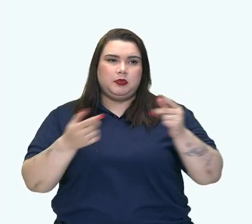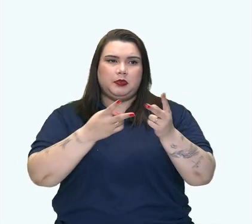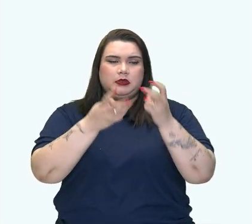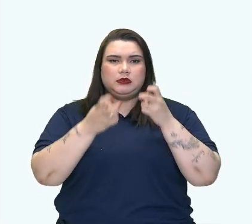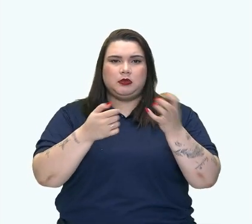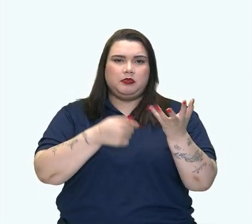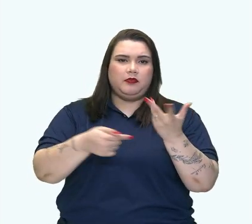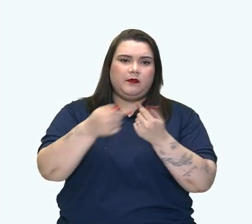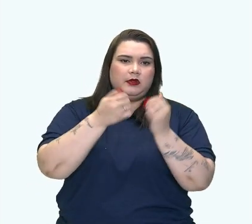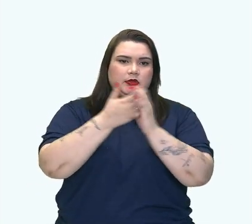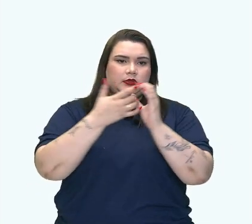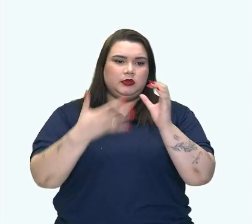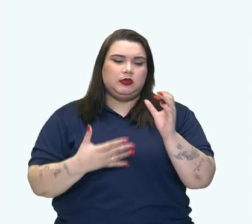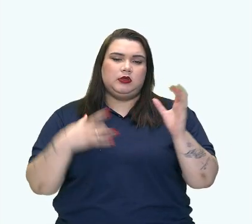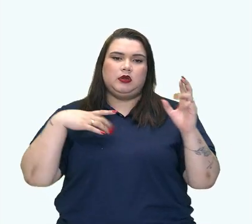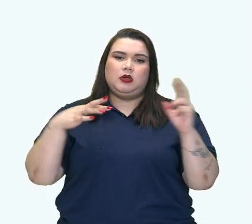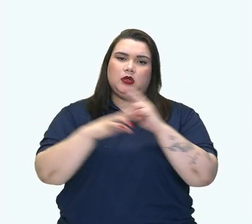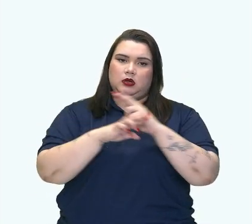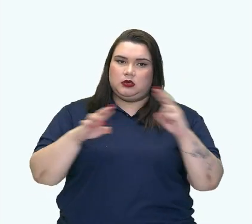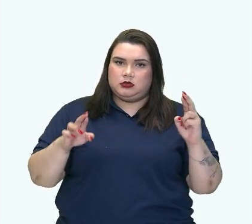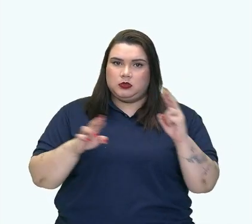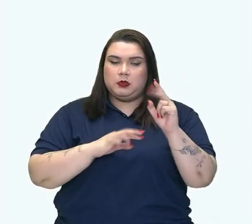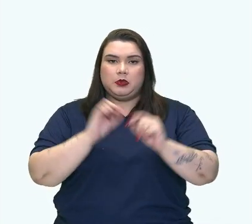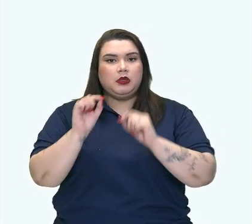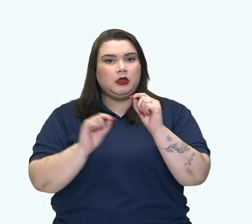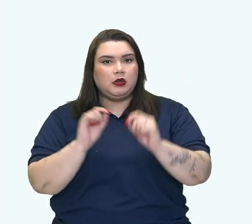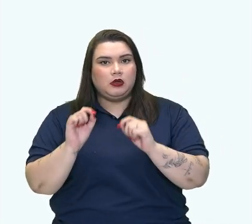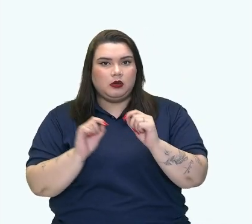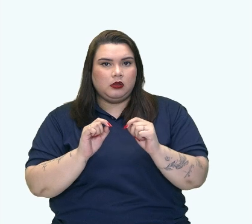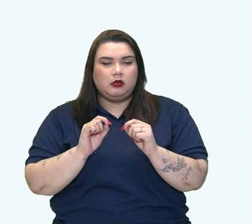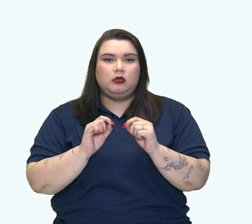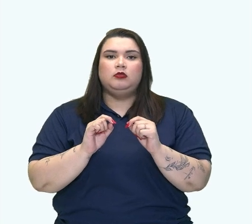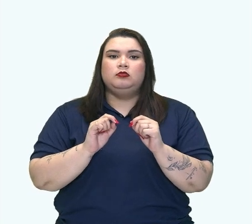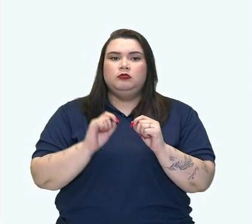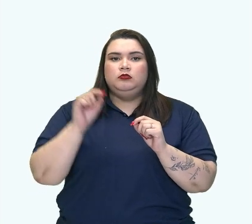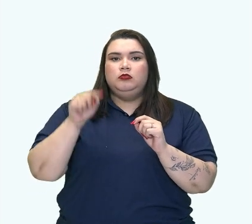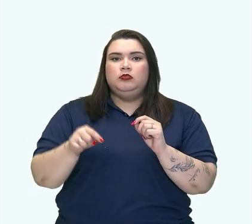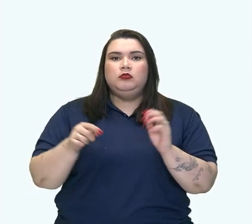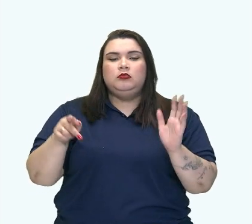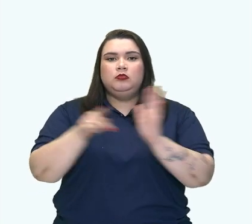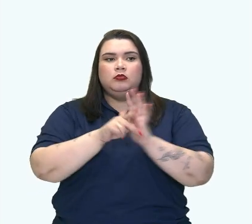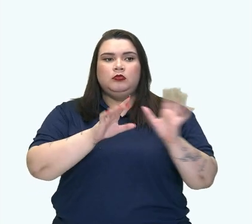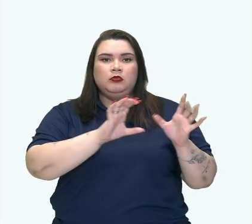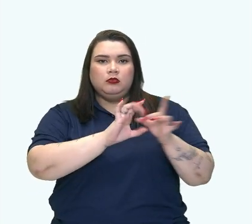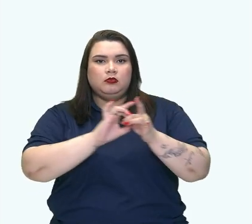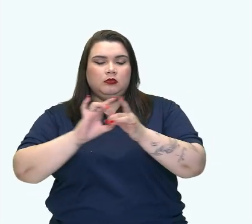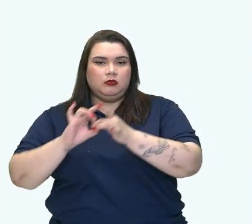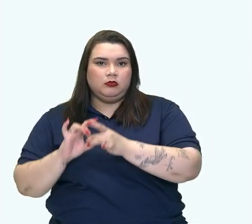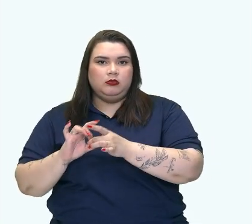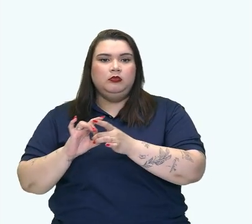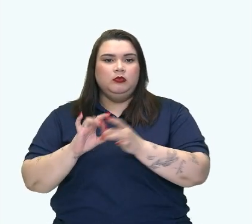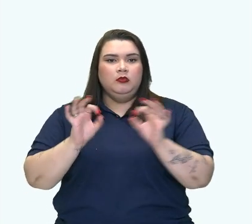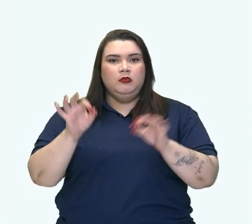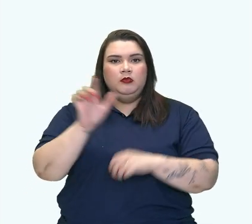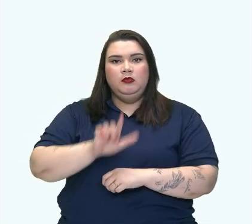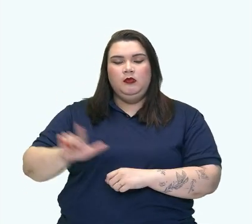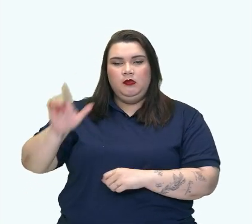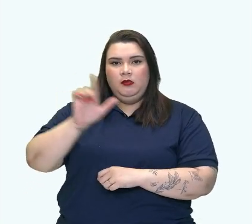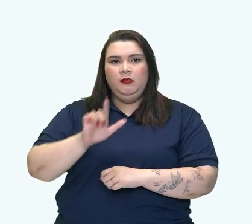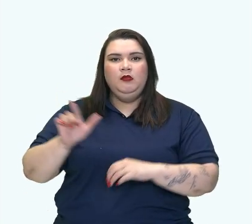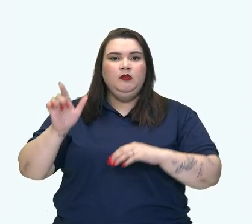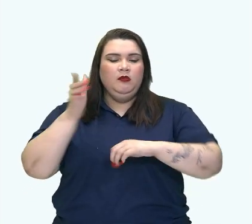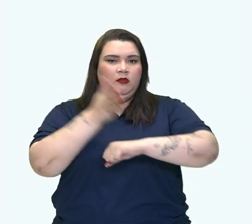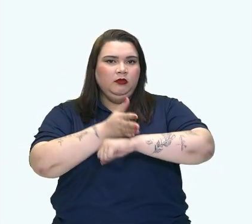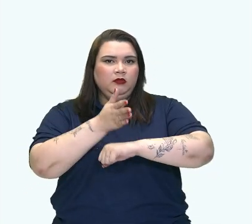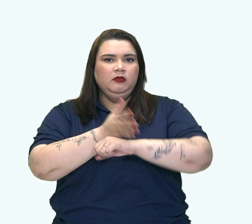sim, tem esse link com a literatura moderna e com a arte moderna.